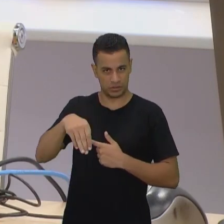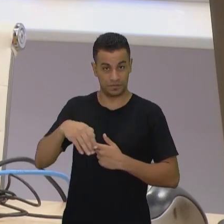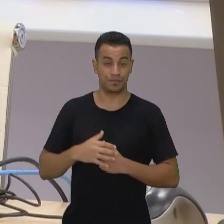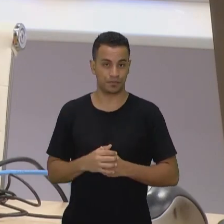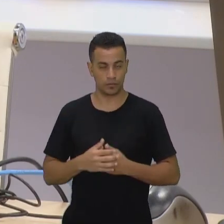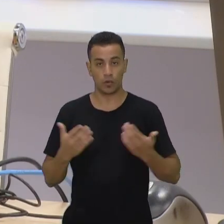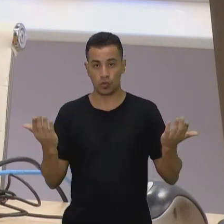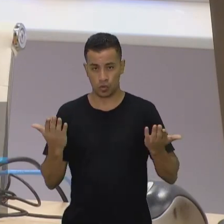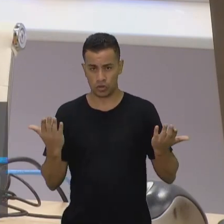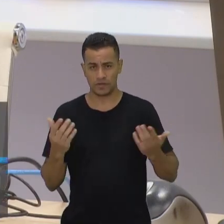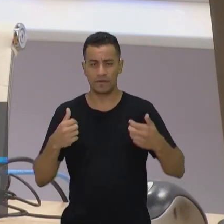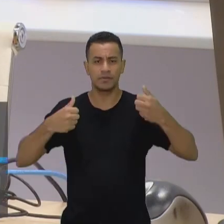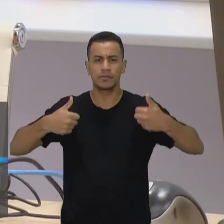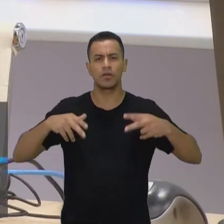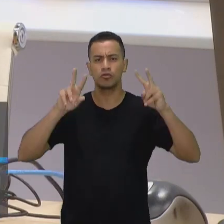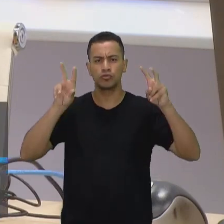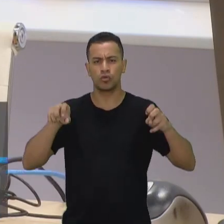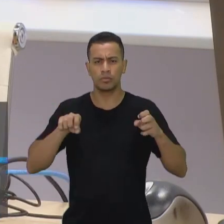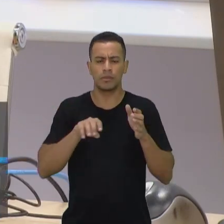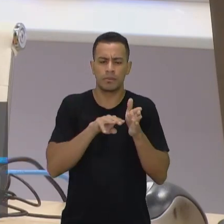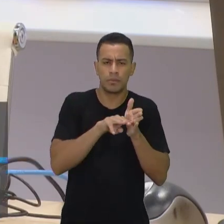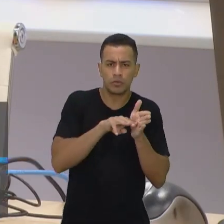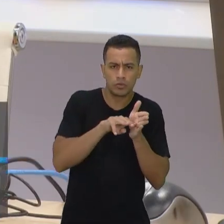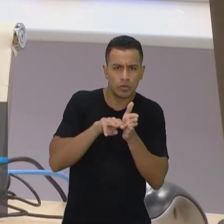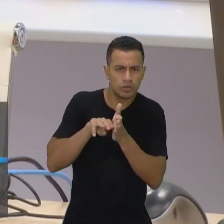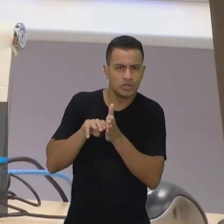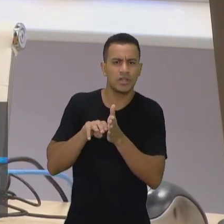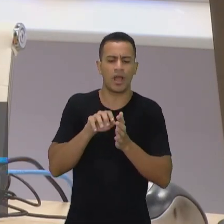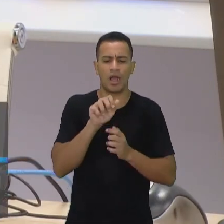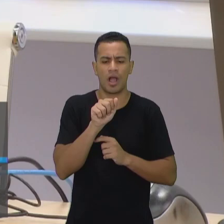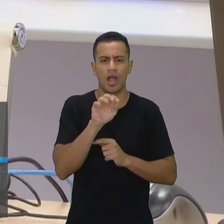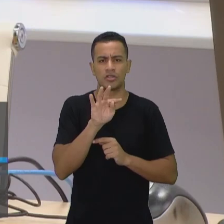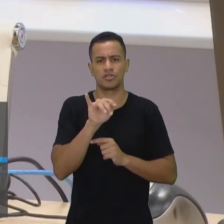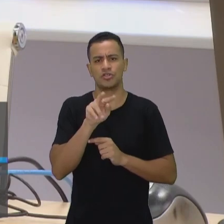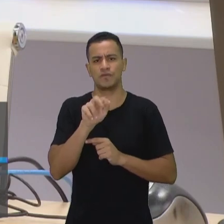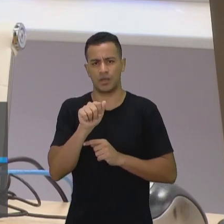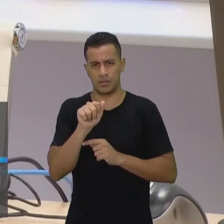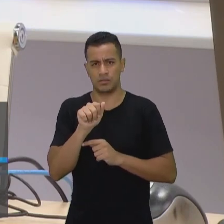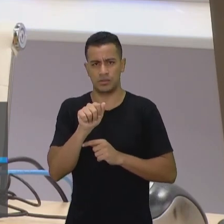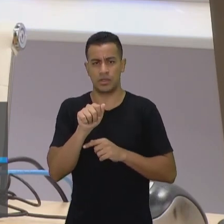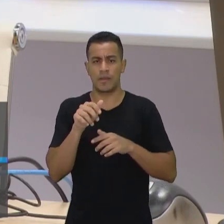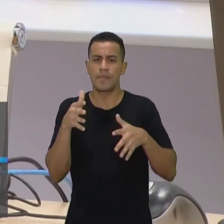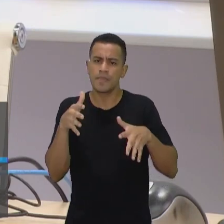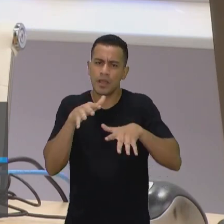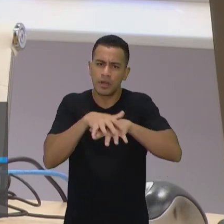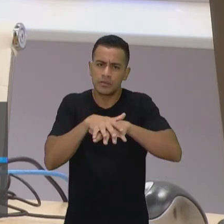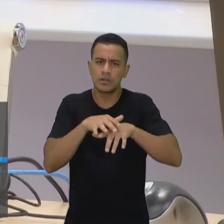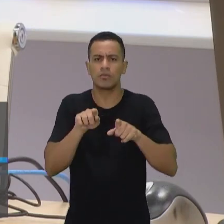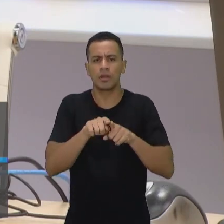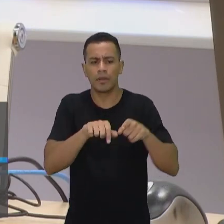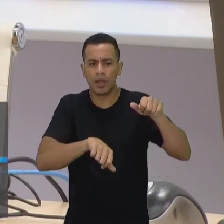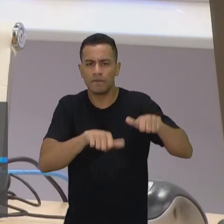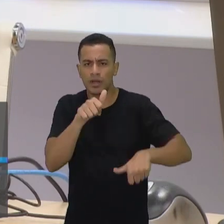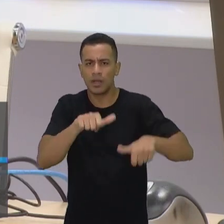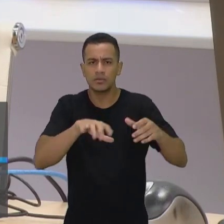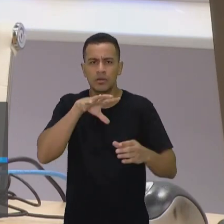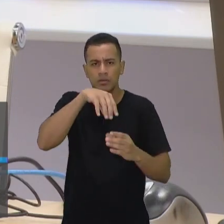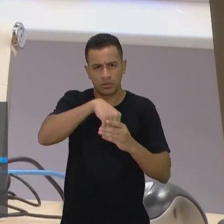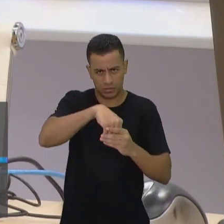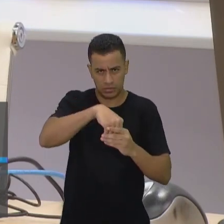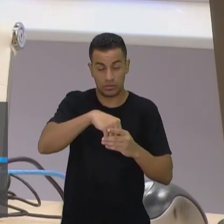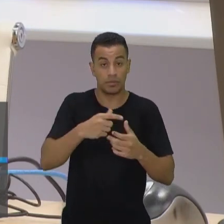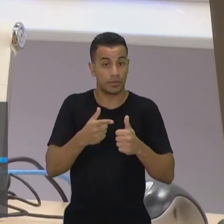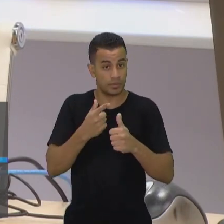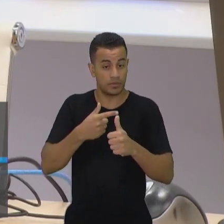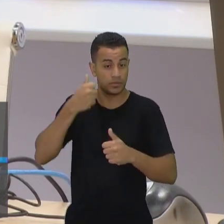integração e a avaliação dentro da metodologia ativa. Primeiro vou fazer minha autodescrição. Meu nome é